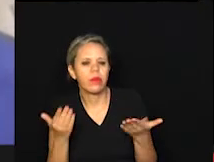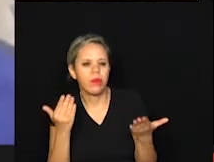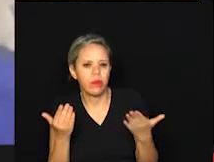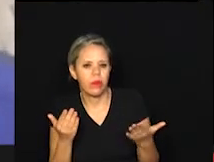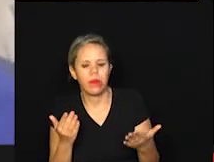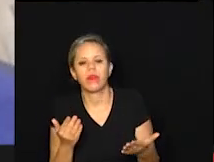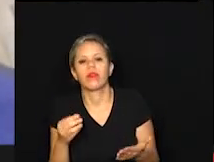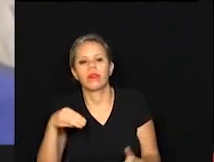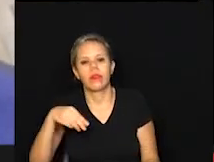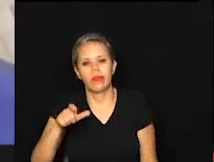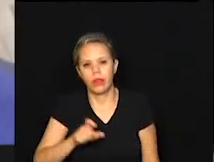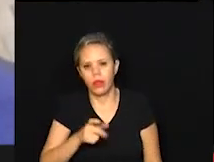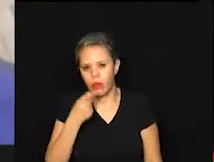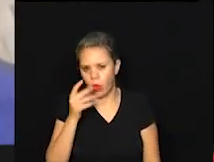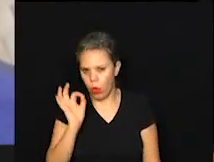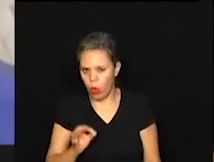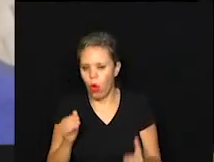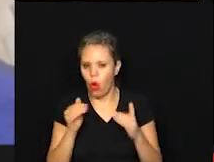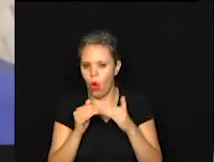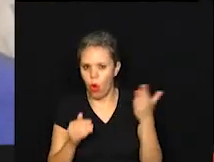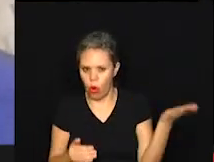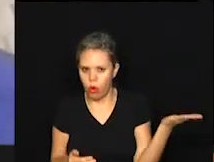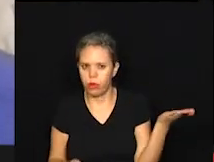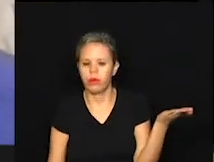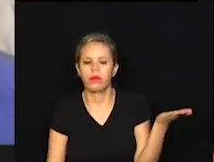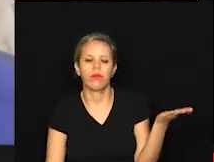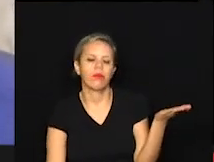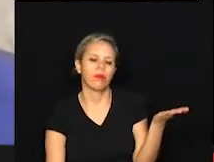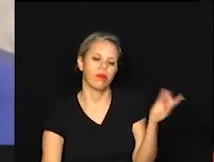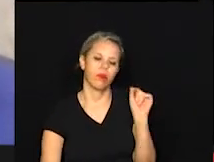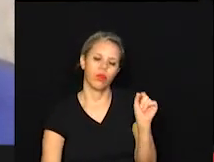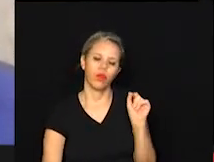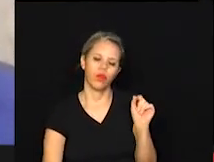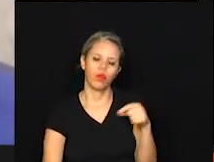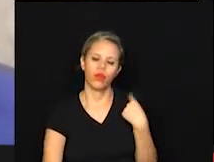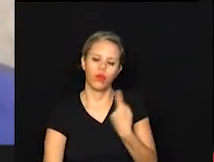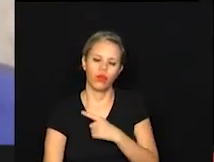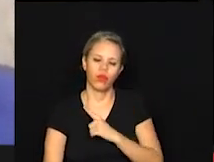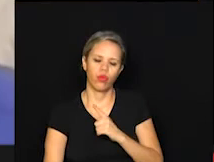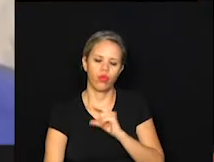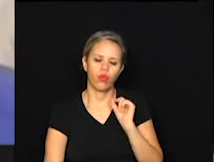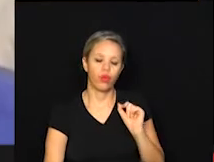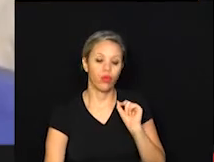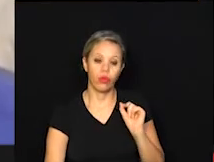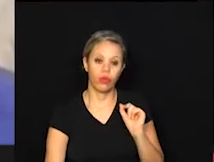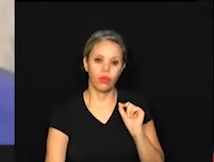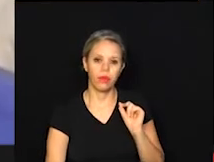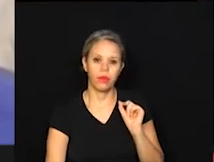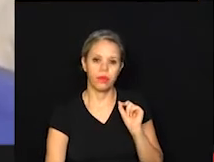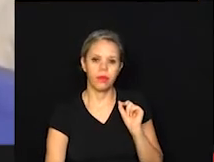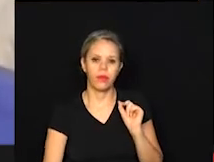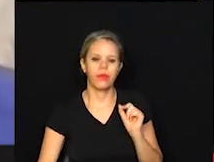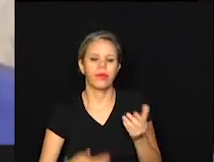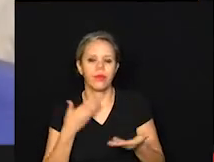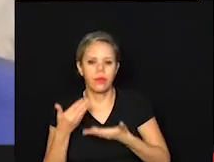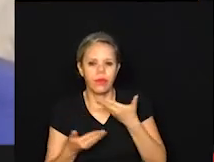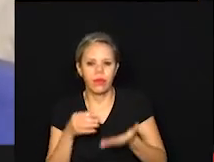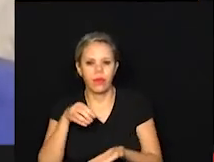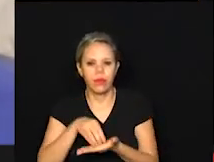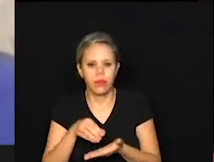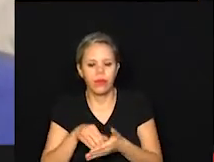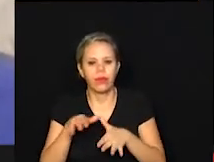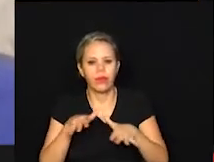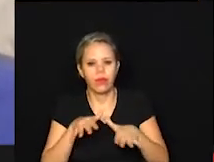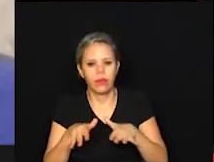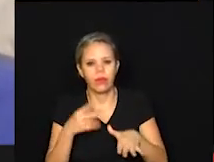O Max colocou bem, eu concordo com o Max. O que nós temos nós estamos tratando de um fundo de valorização